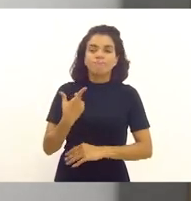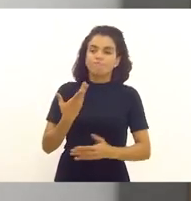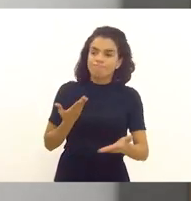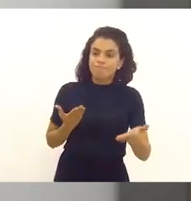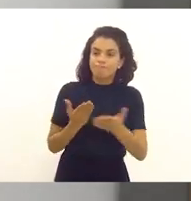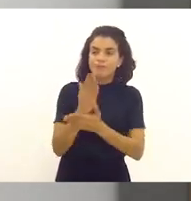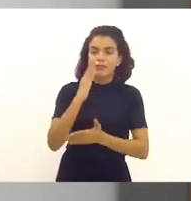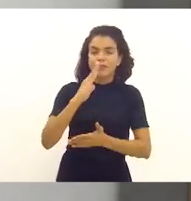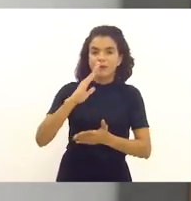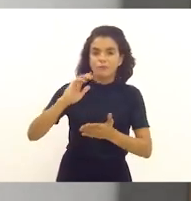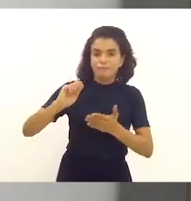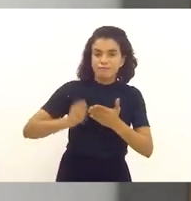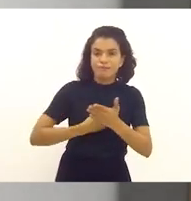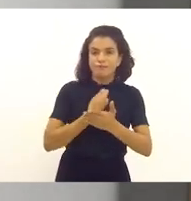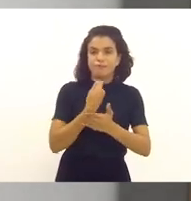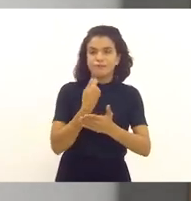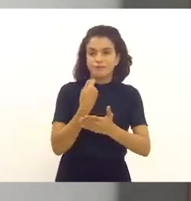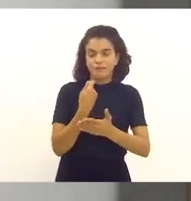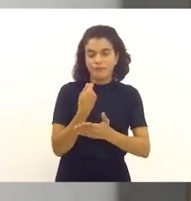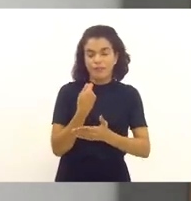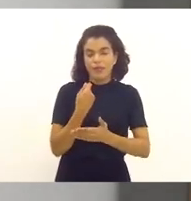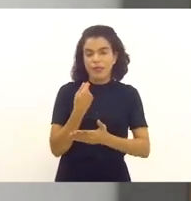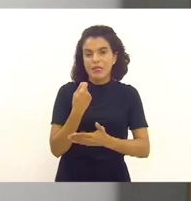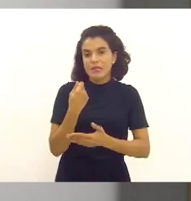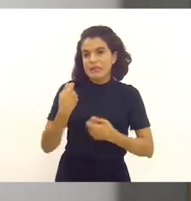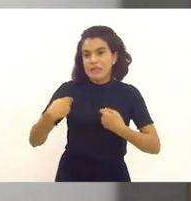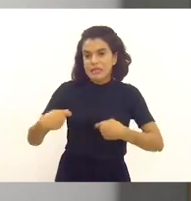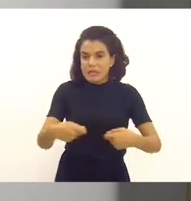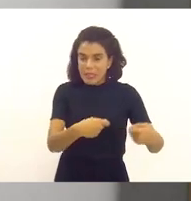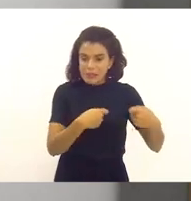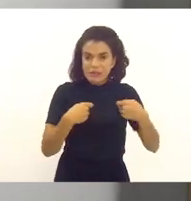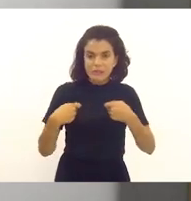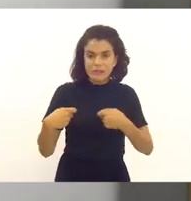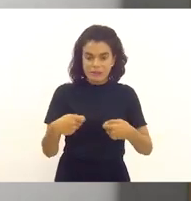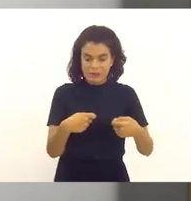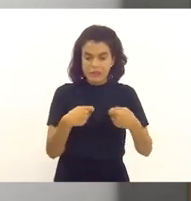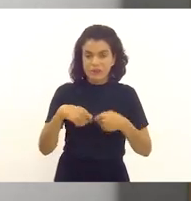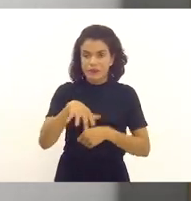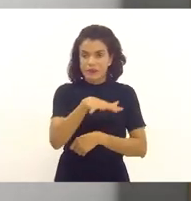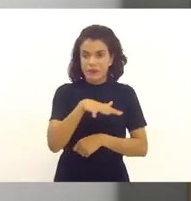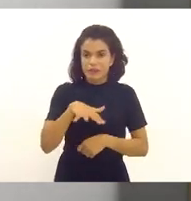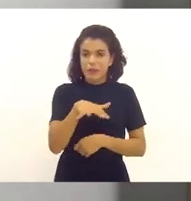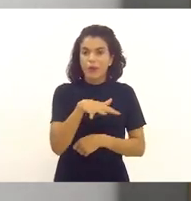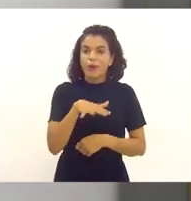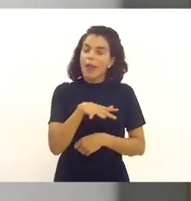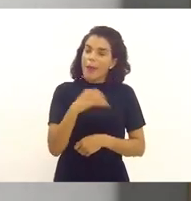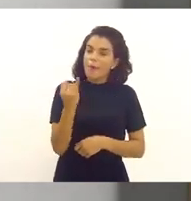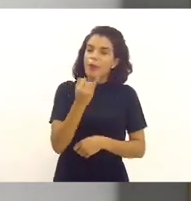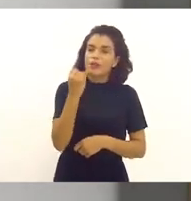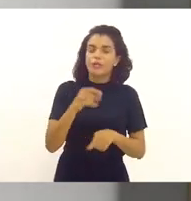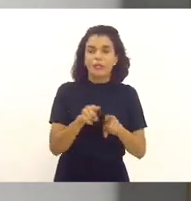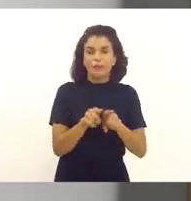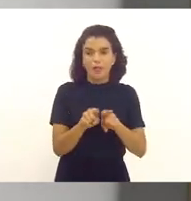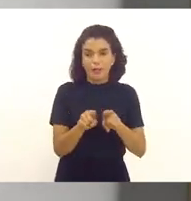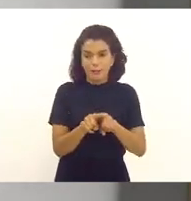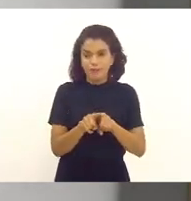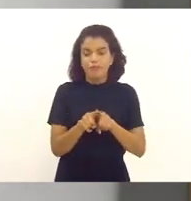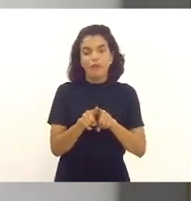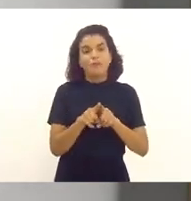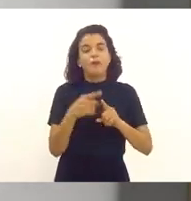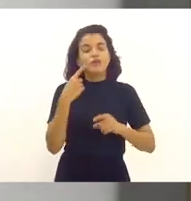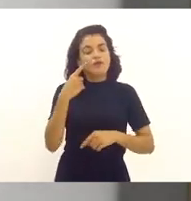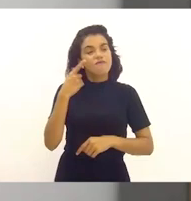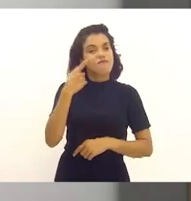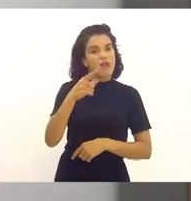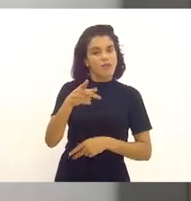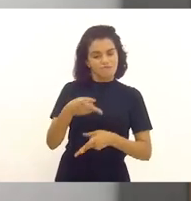de de muita crise social é perante essas todas essas situações né e é muito importante fazer esse balanço pra gente ver